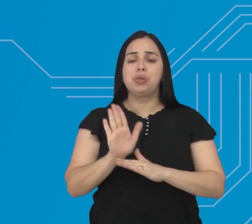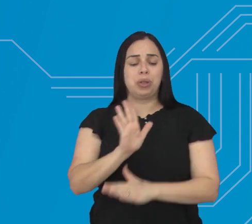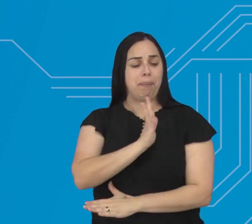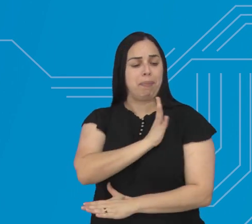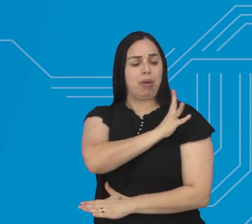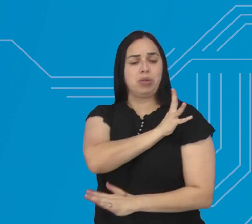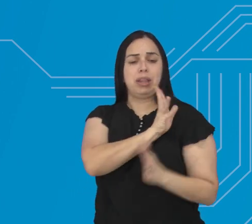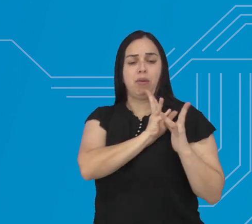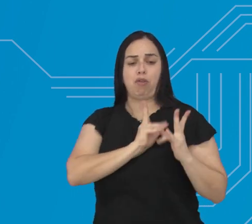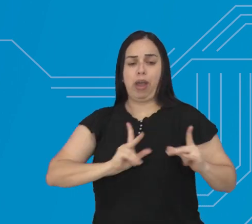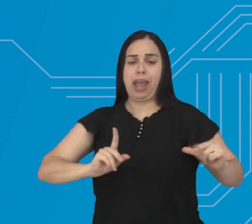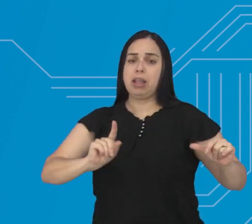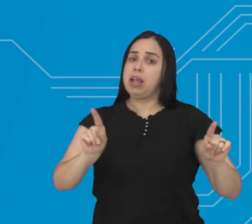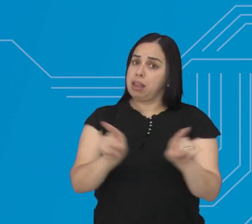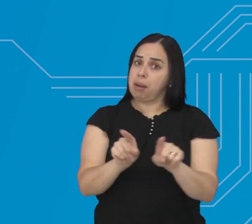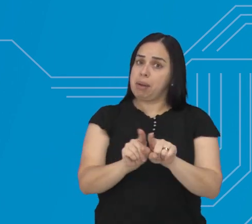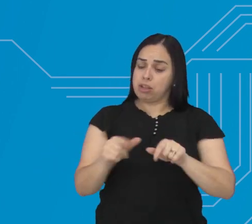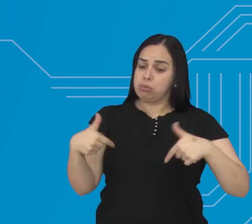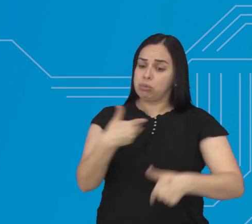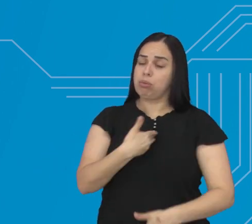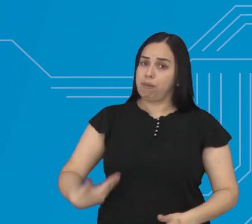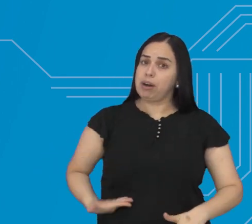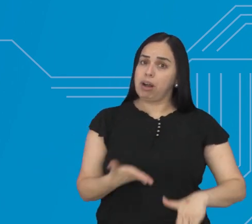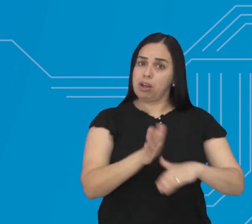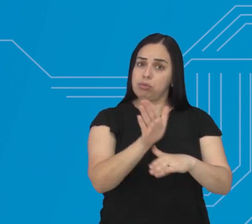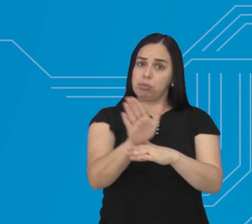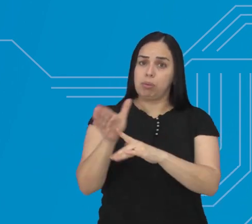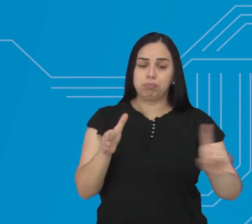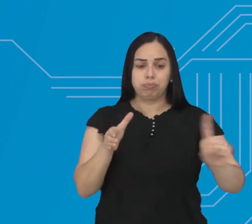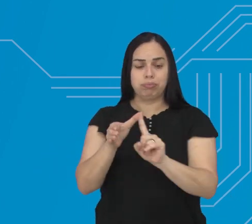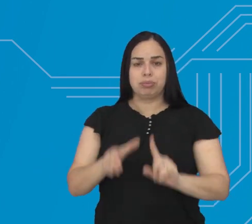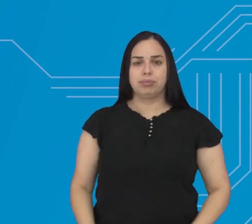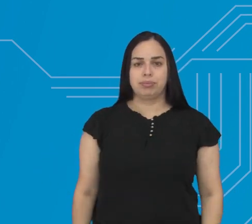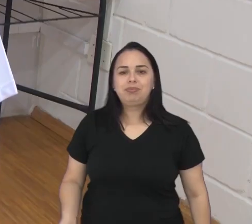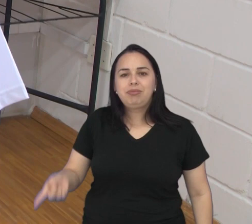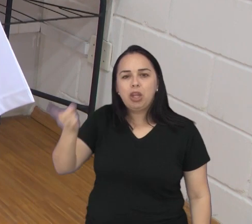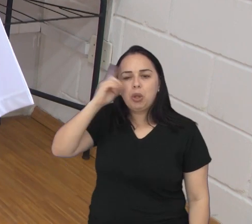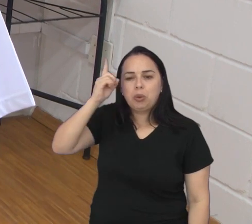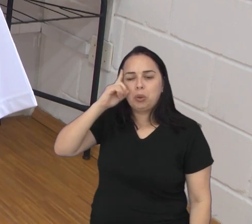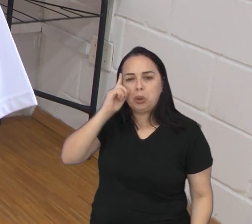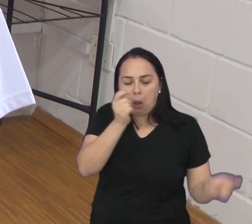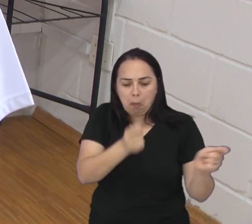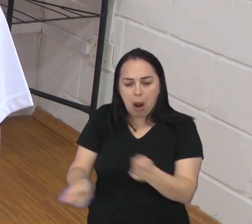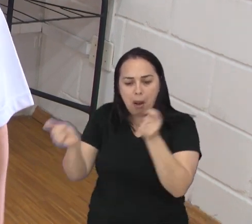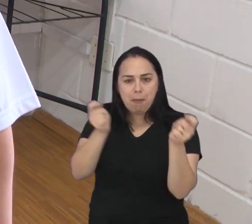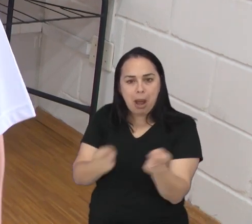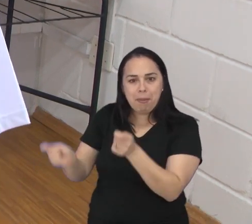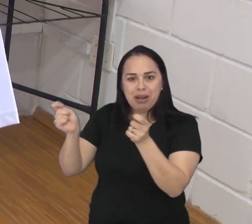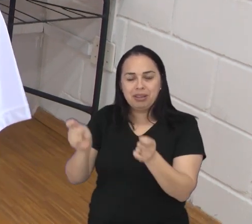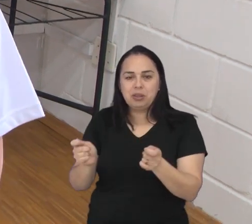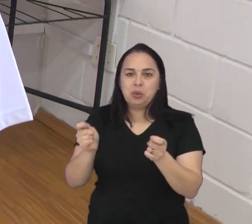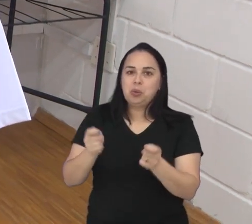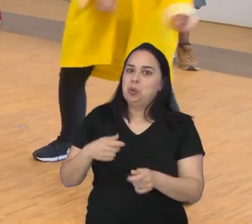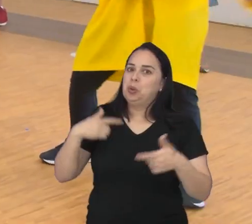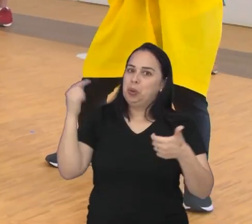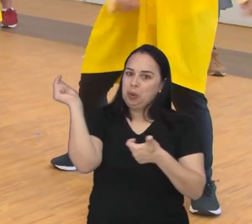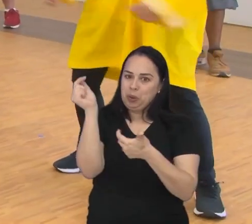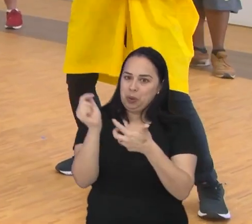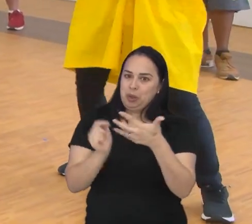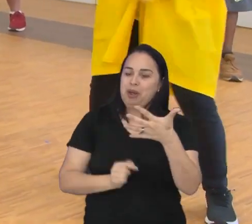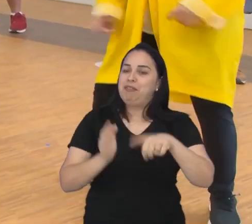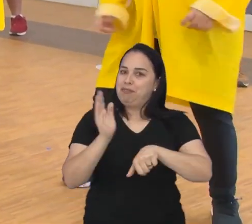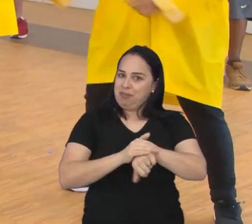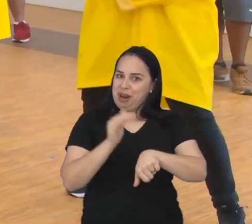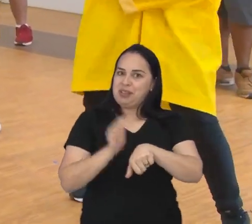também para quebrar preconceitos e garantir políticas públicas de acesso. O dia a dia da Letícia é agitado. São